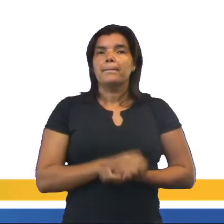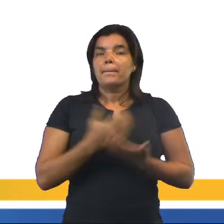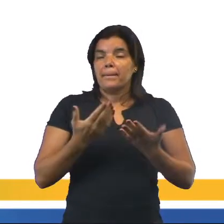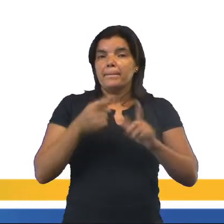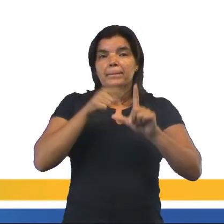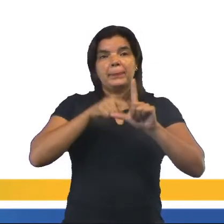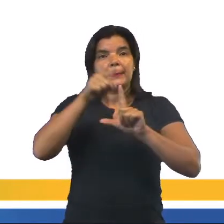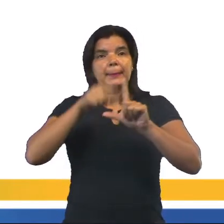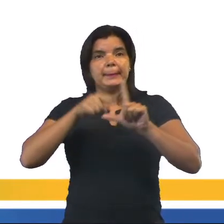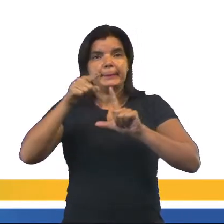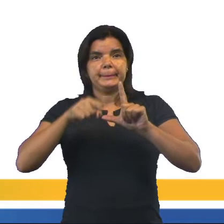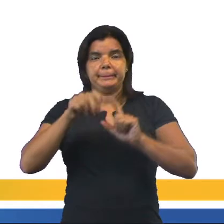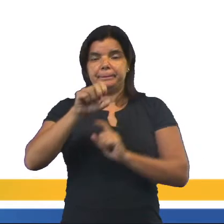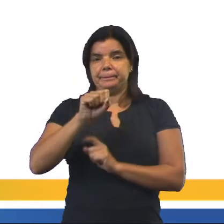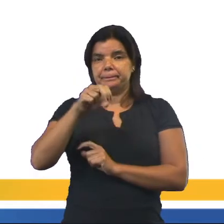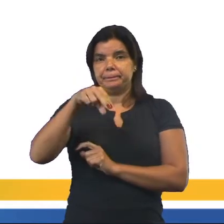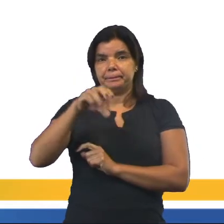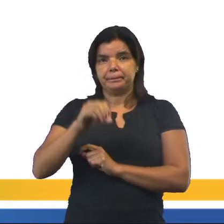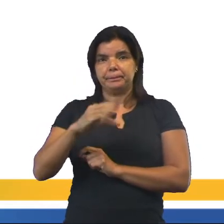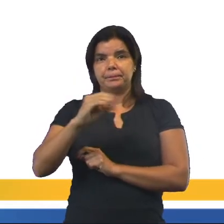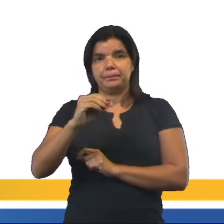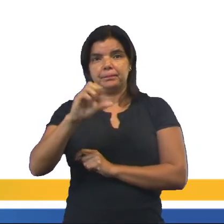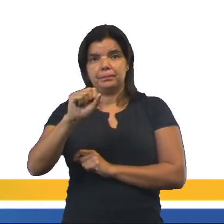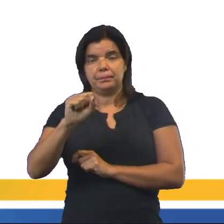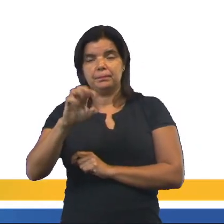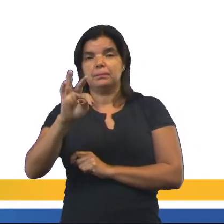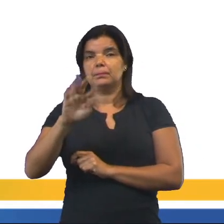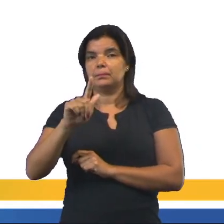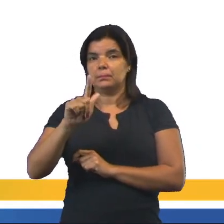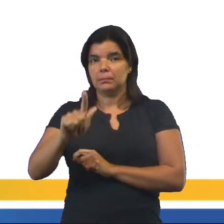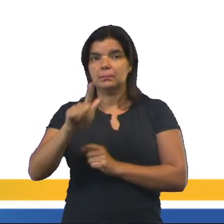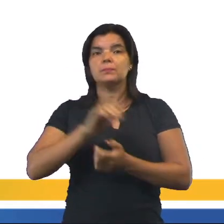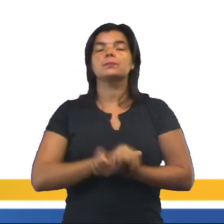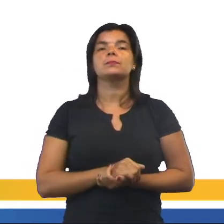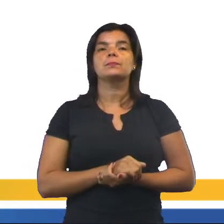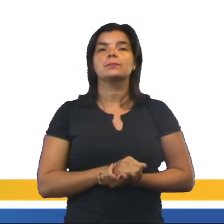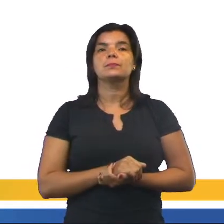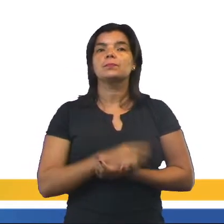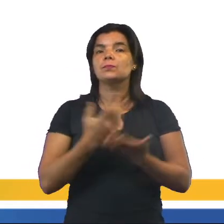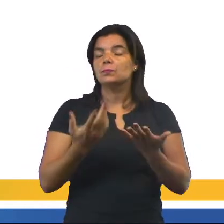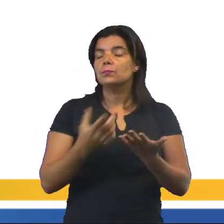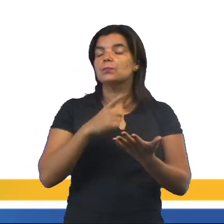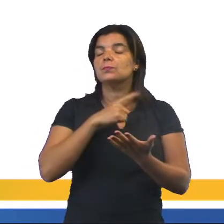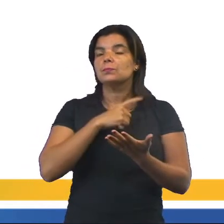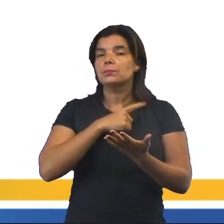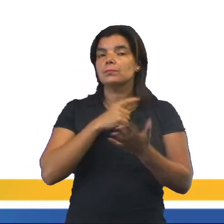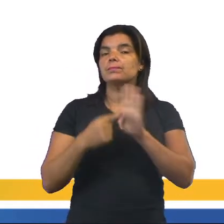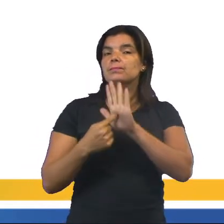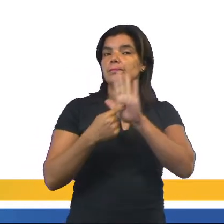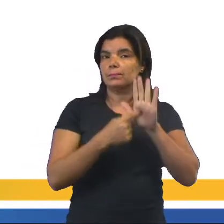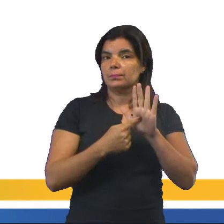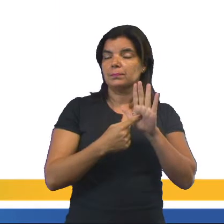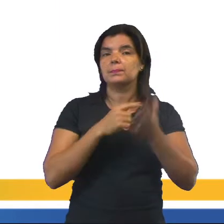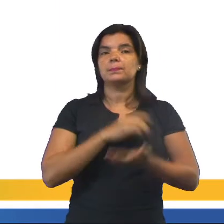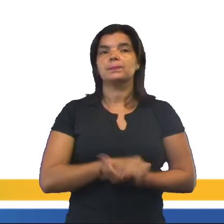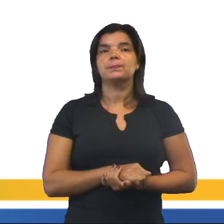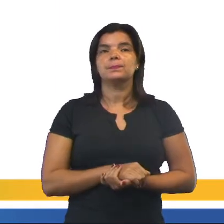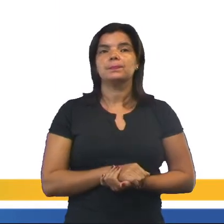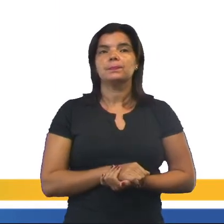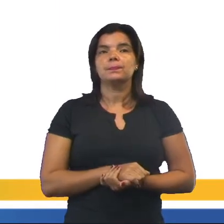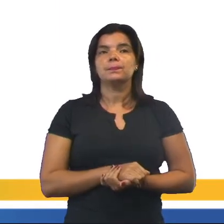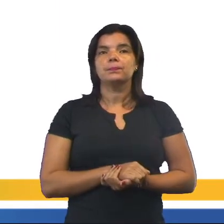O gráfico das funções seno, cosseno e tangente, tá? Nós vamos ter aí uma demonstração boa.